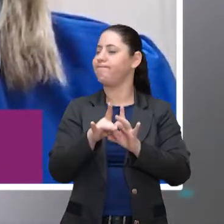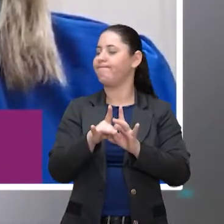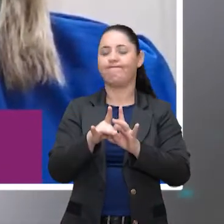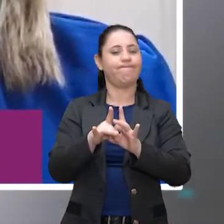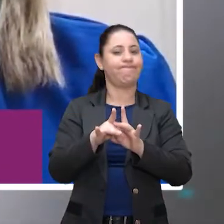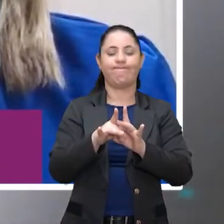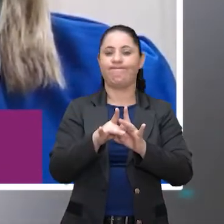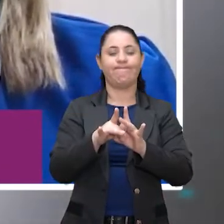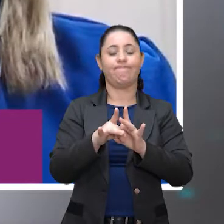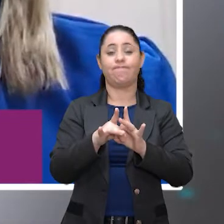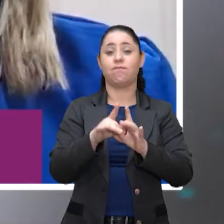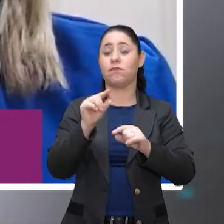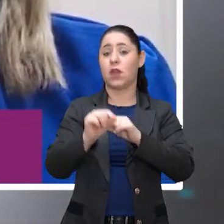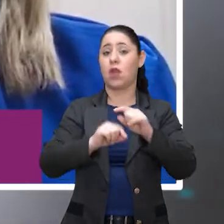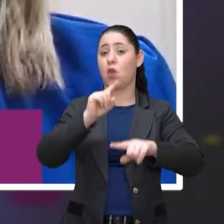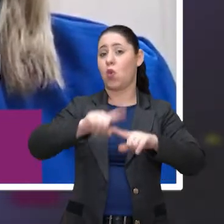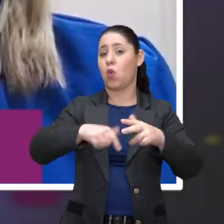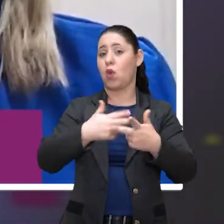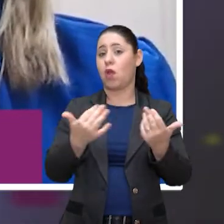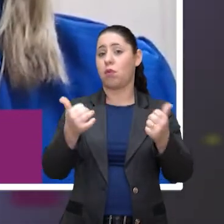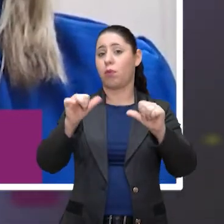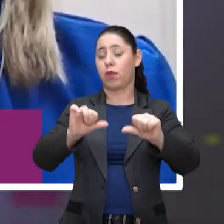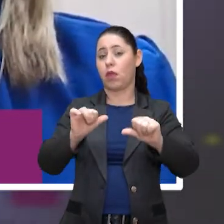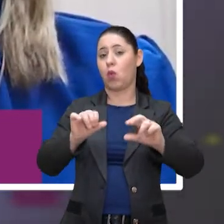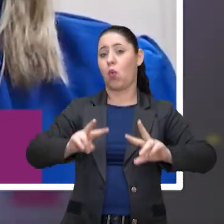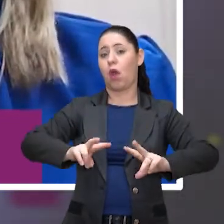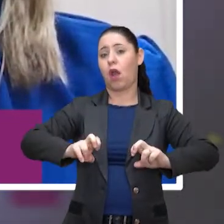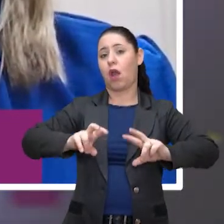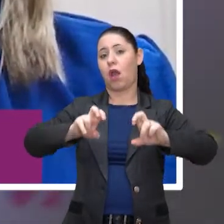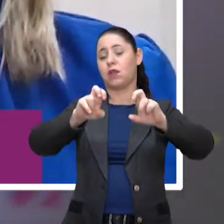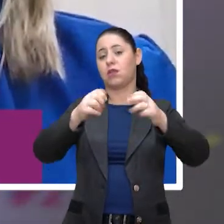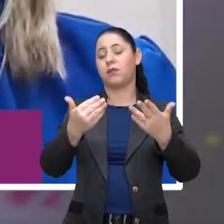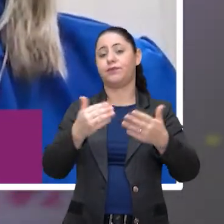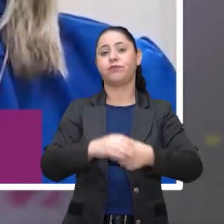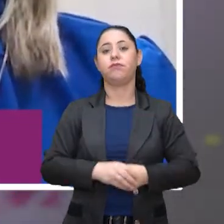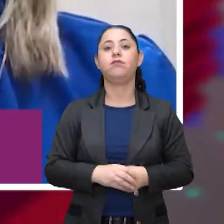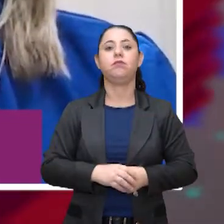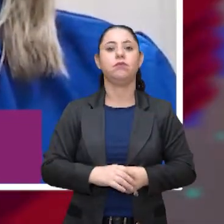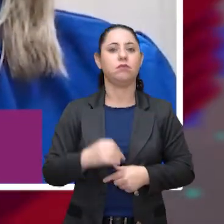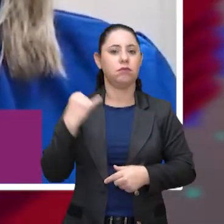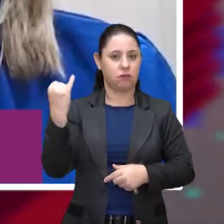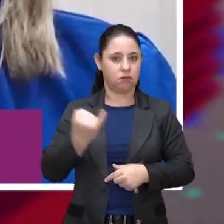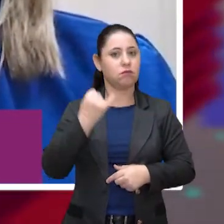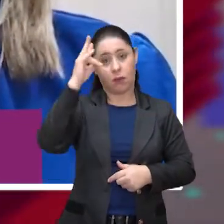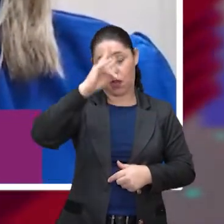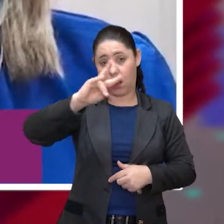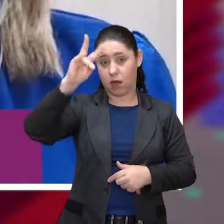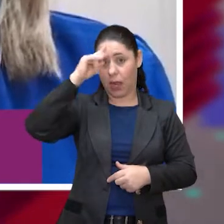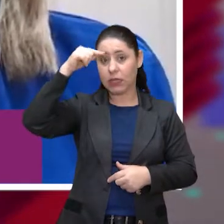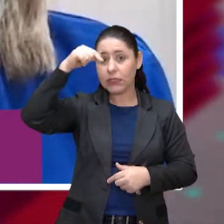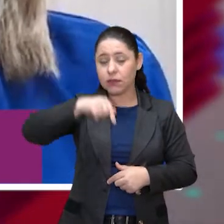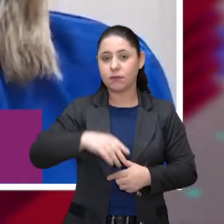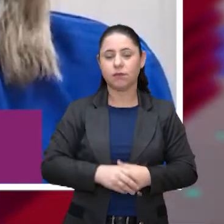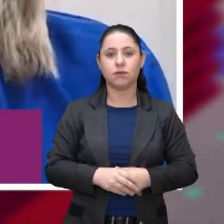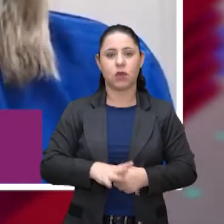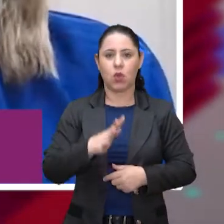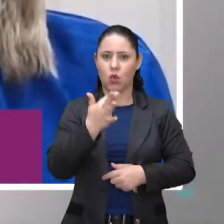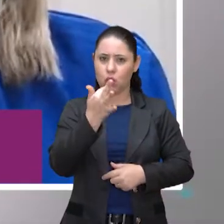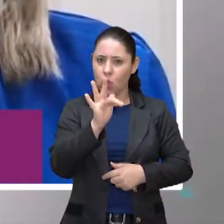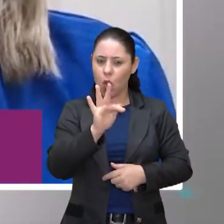às coisas graves, como o câncer. Então, é importante a gente ressaltar que dor não é o sinal que a mulher